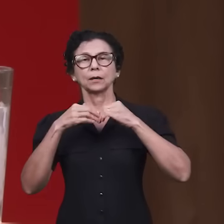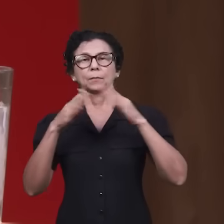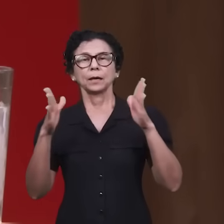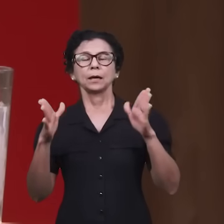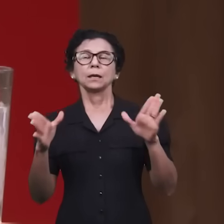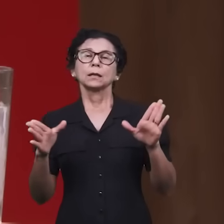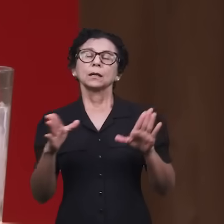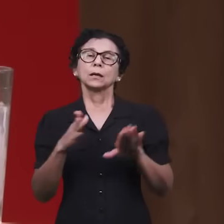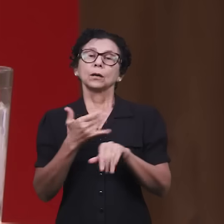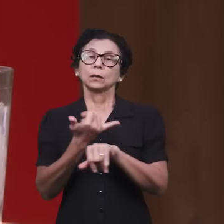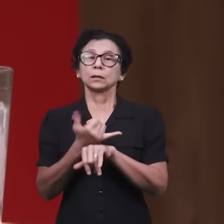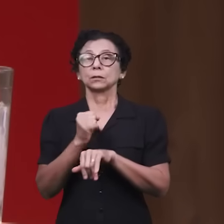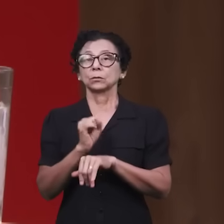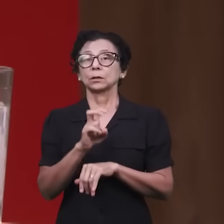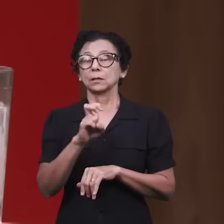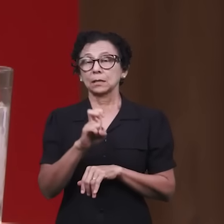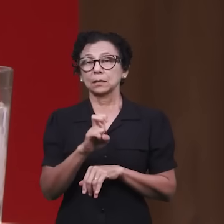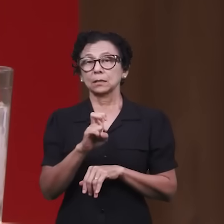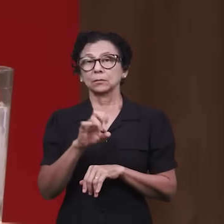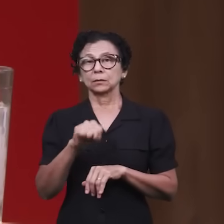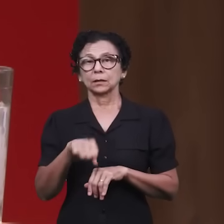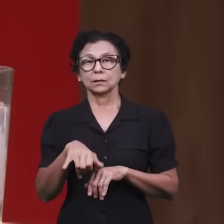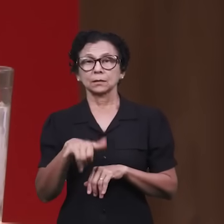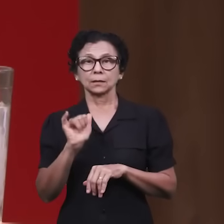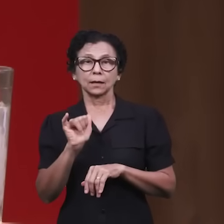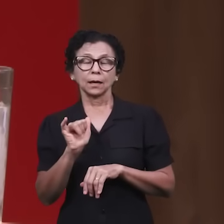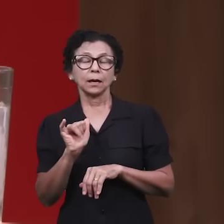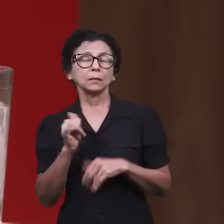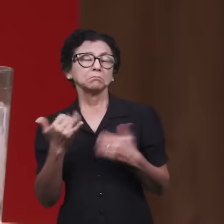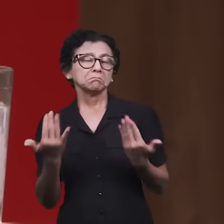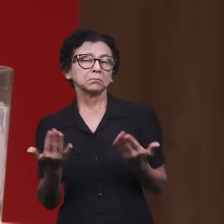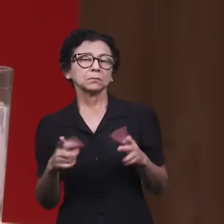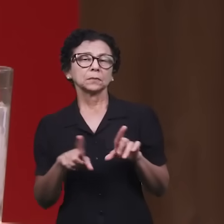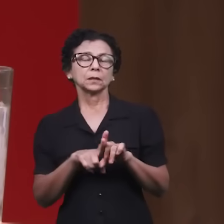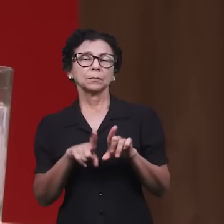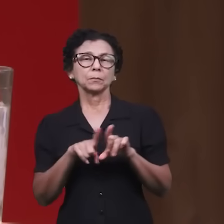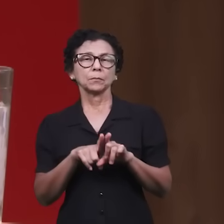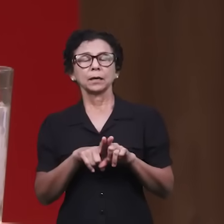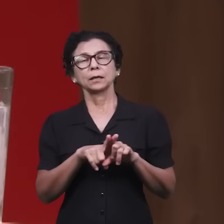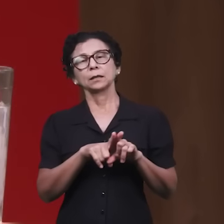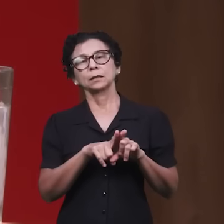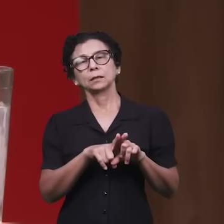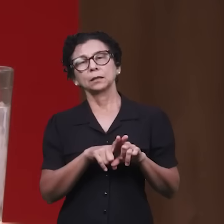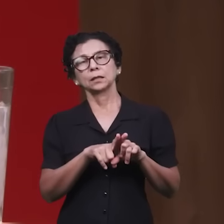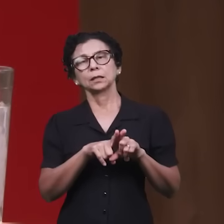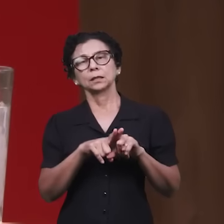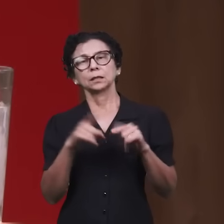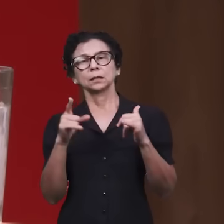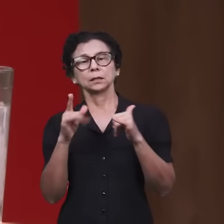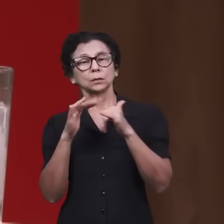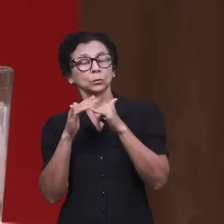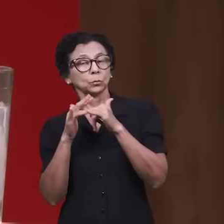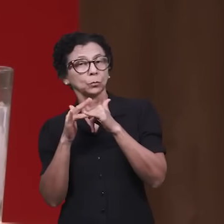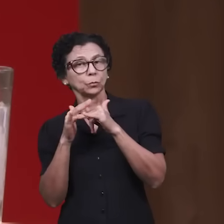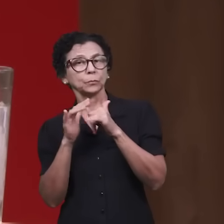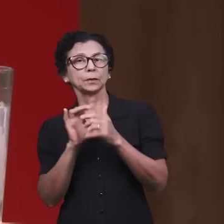aberta, ou pelo canal 85 da Sky, ou mesmo aqueles que nos veem pelas nossas plataformas,